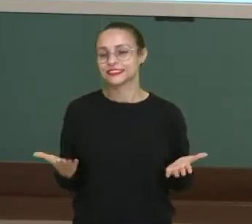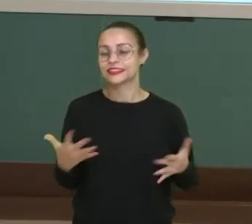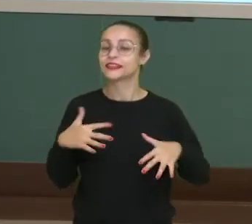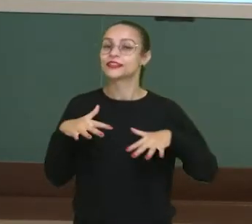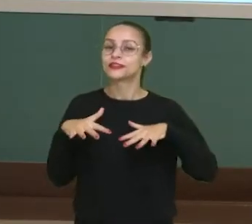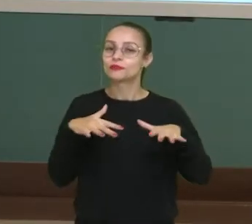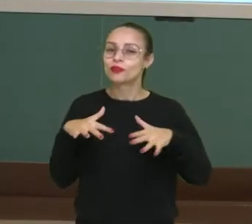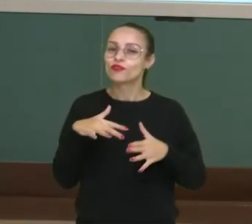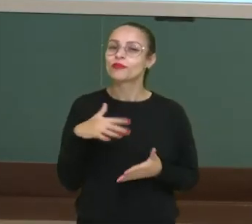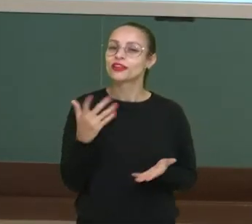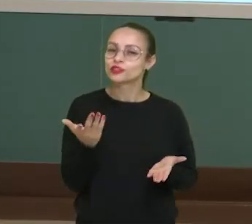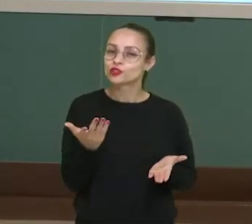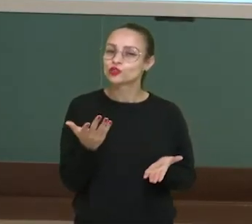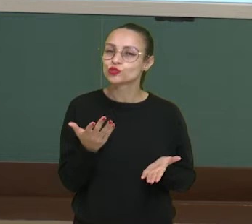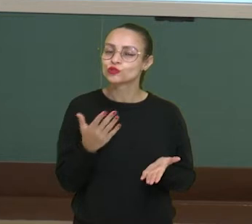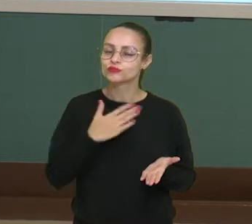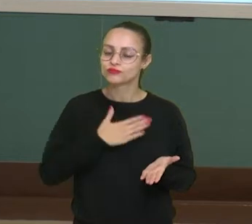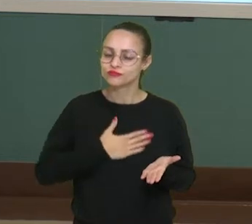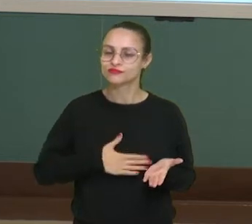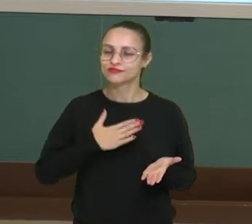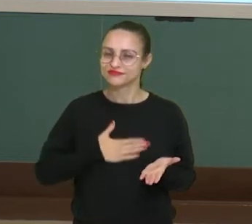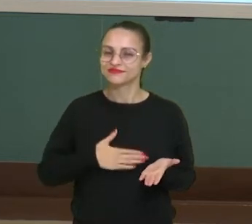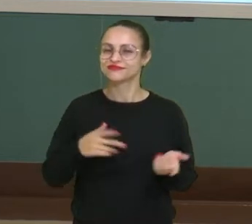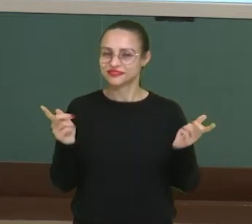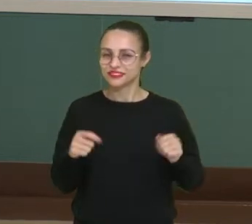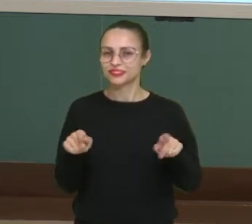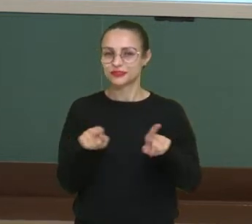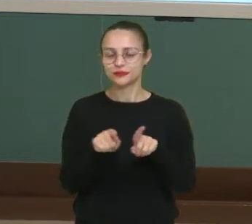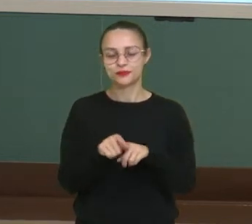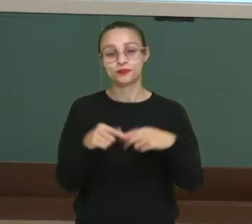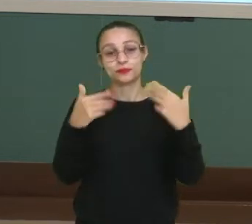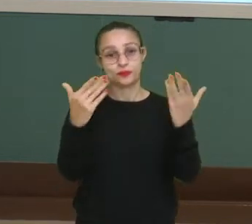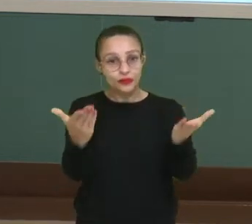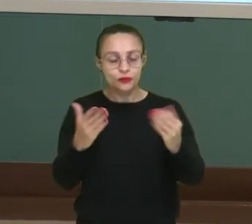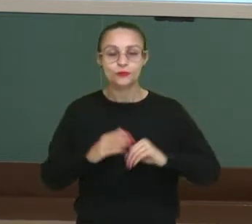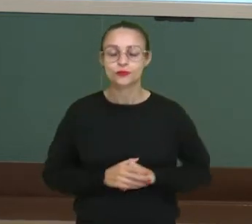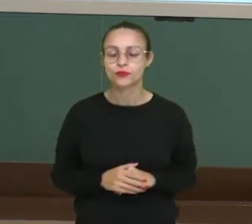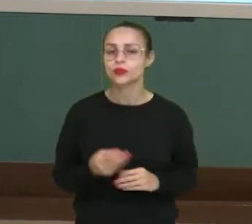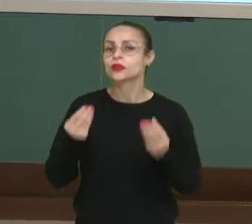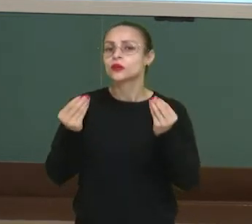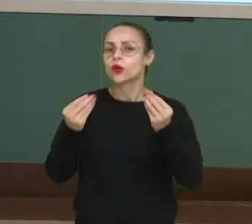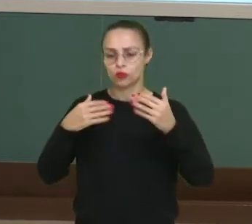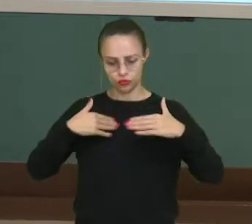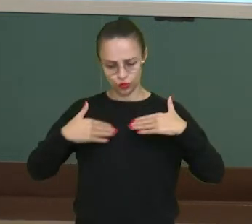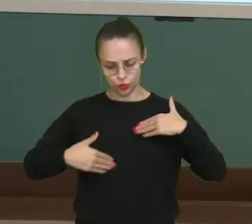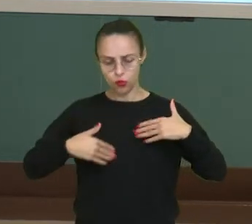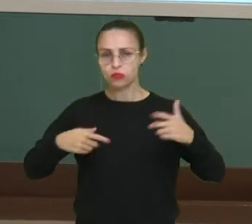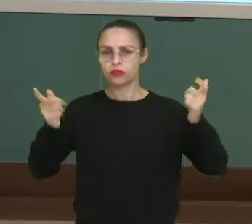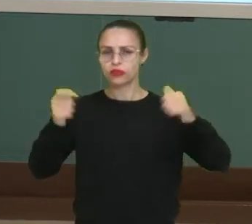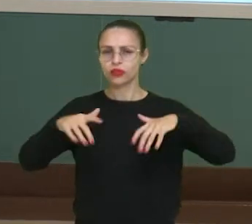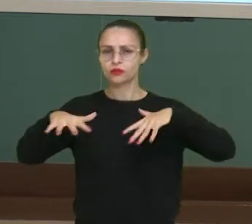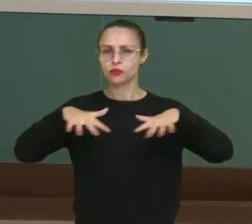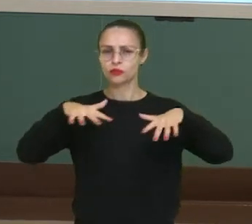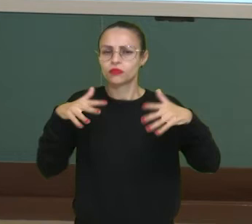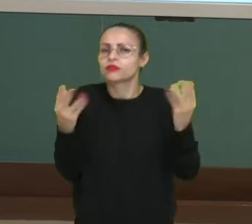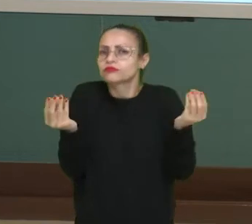Movimentando devagarzinho, ela também chega. Então, como é possível o nosso corpo realizar